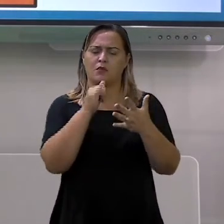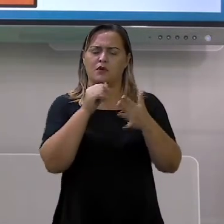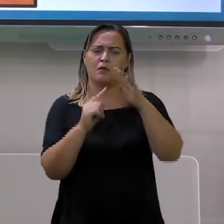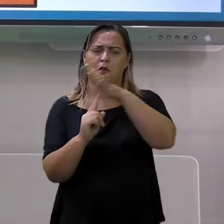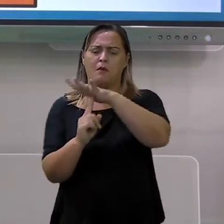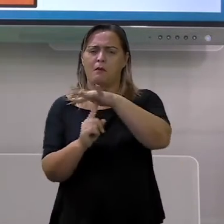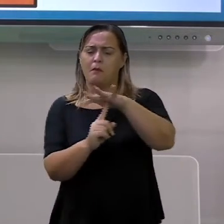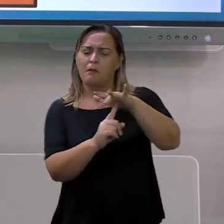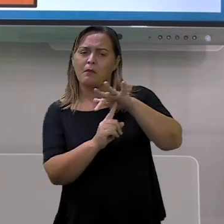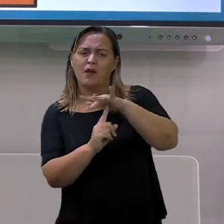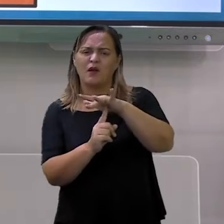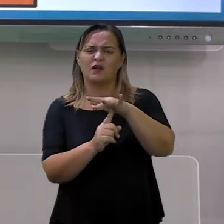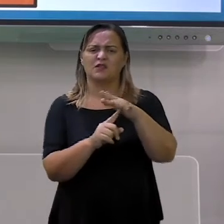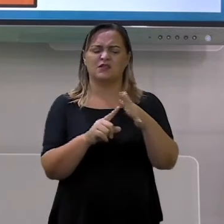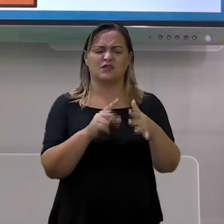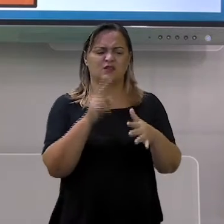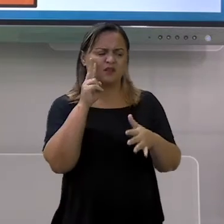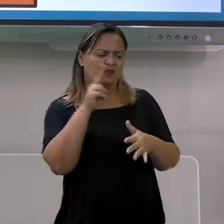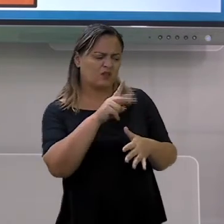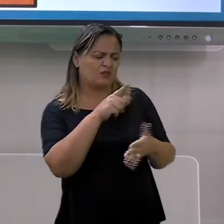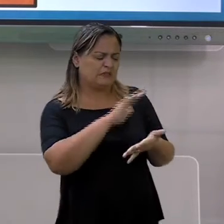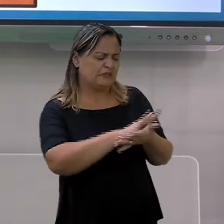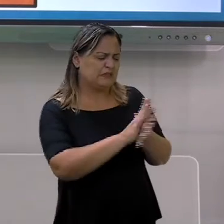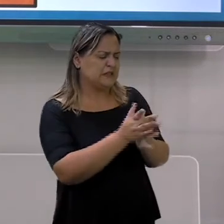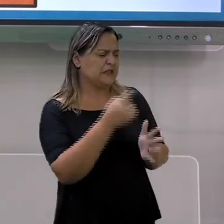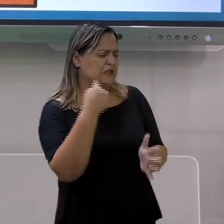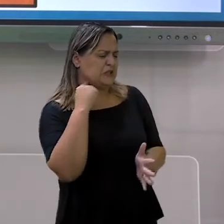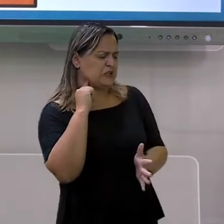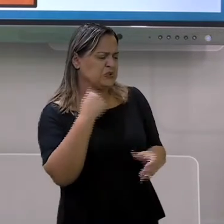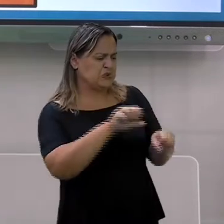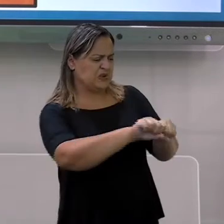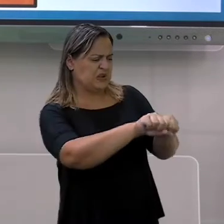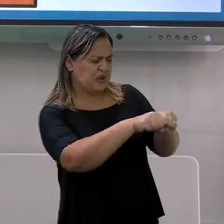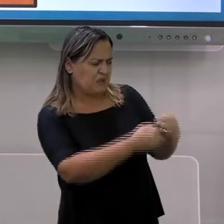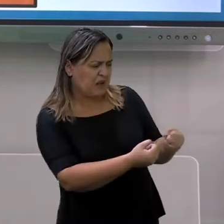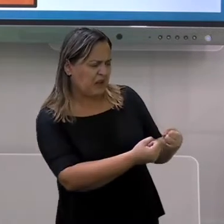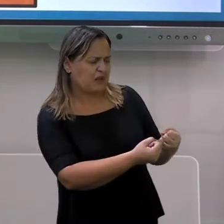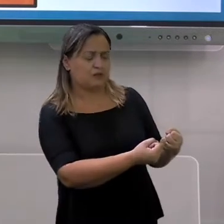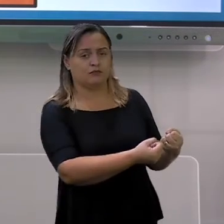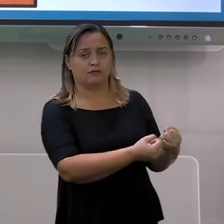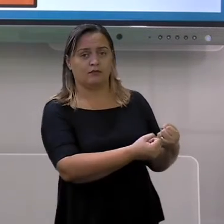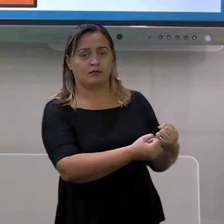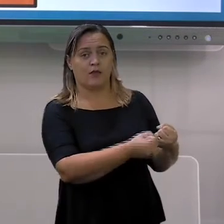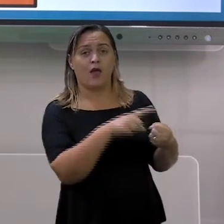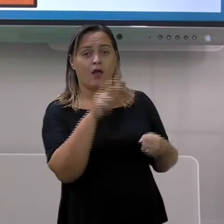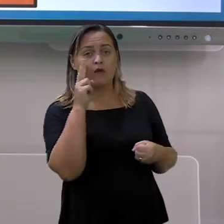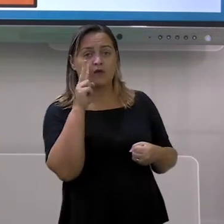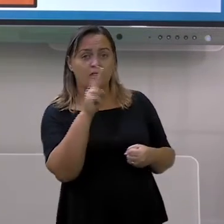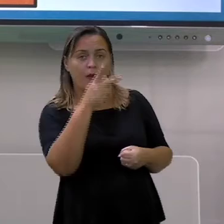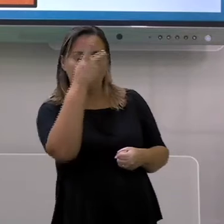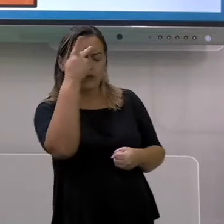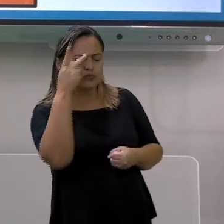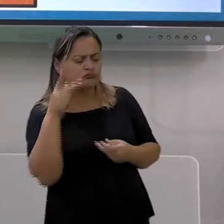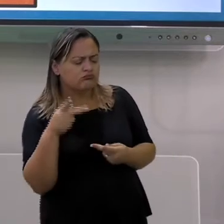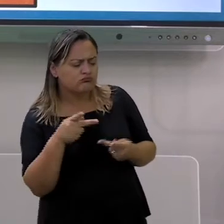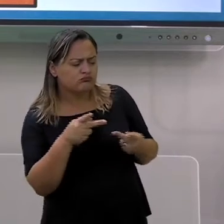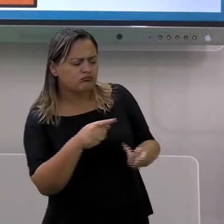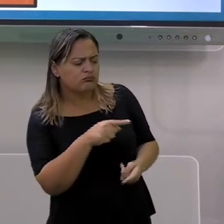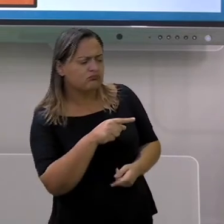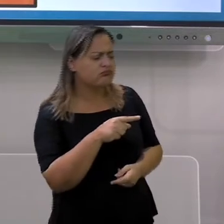vê ali, a prefeitura vem, ou mesmo os vizinhos, vem reconstruir aquele espaço, faz plantações,